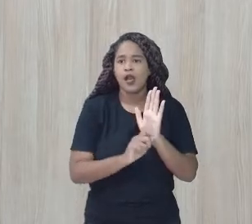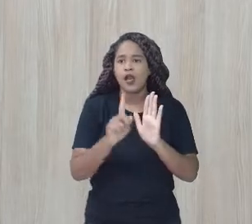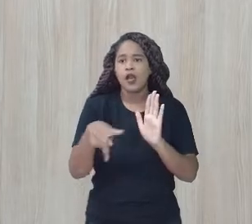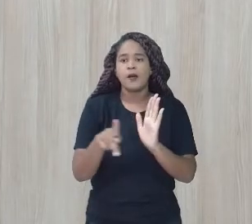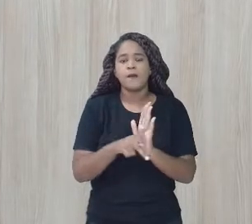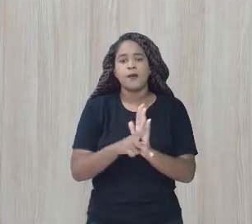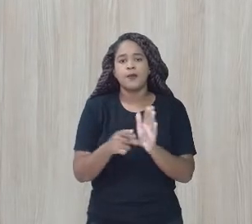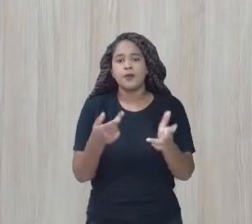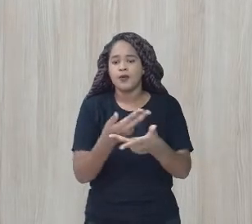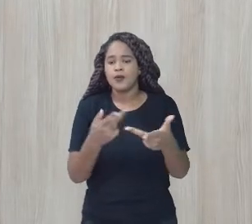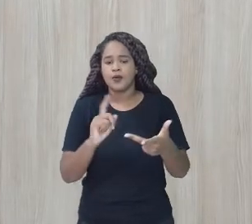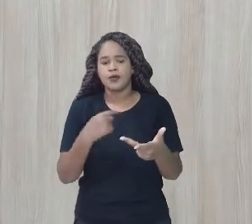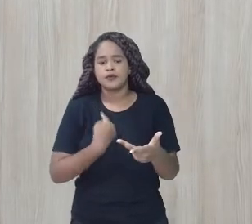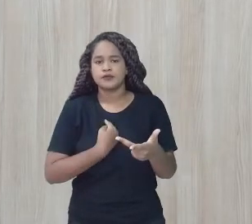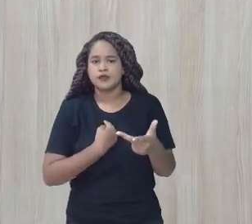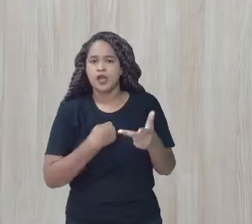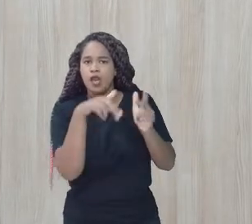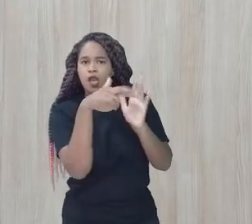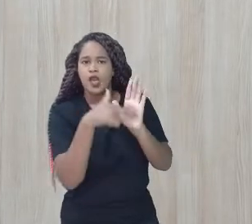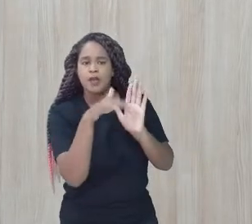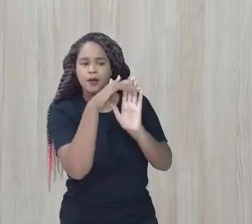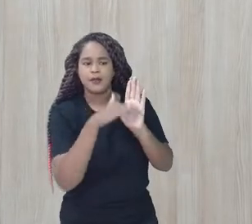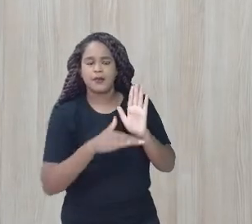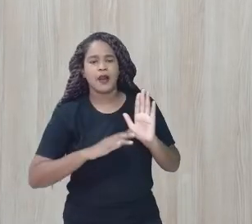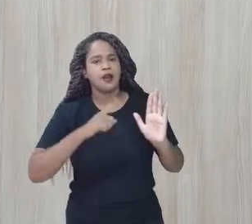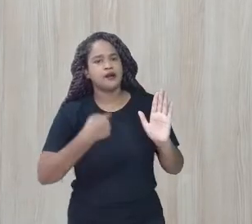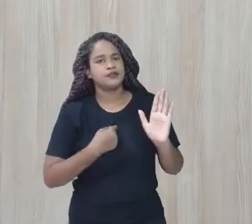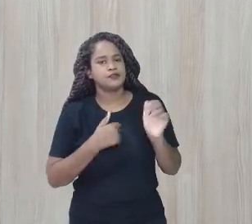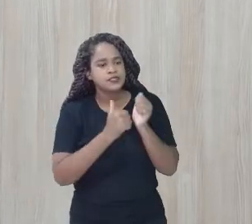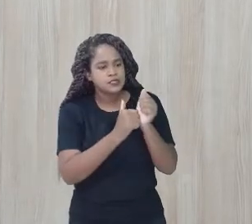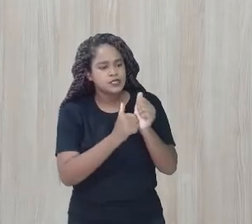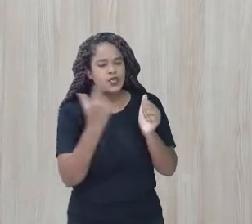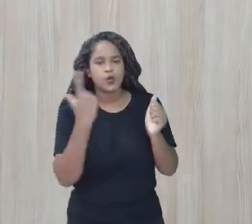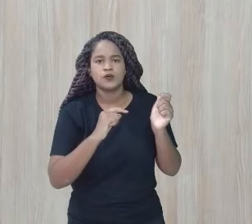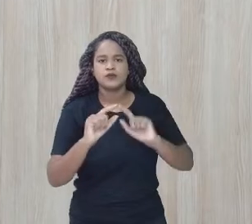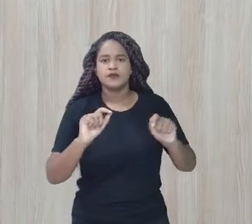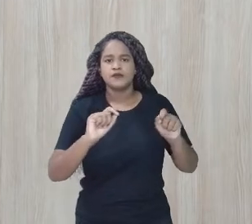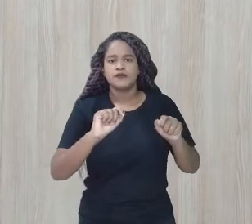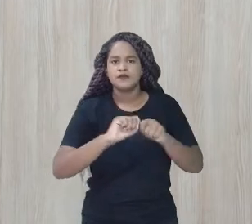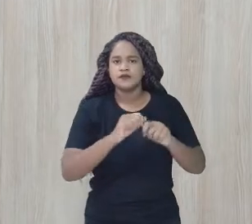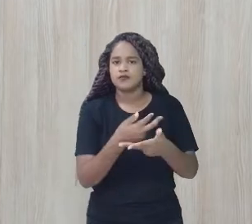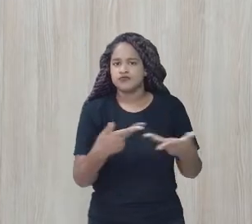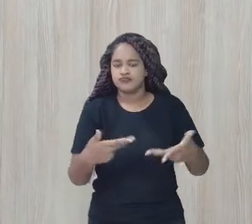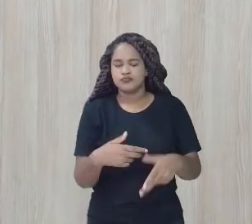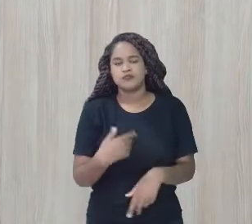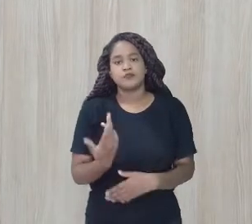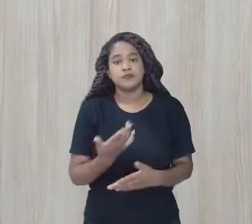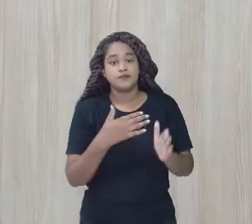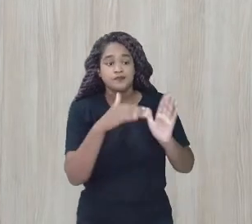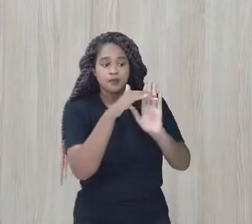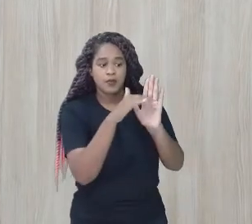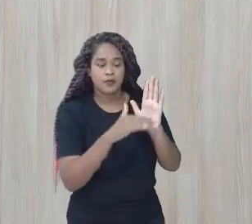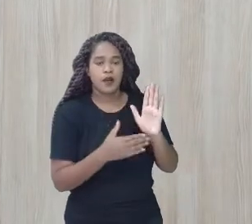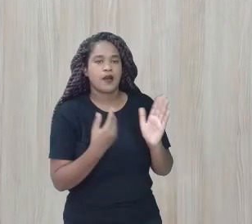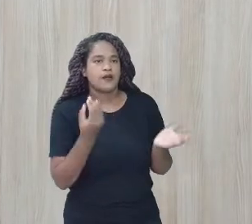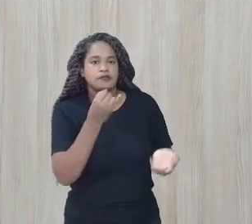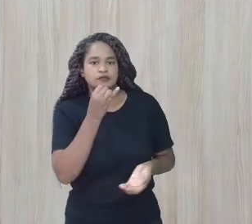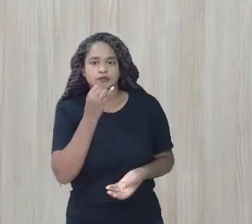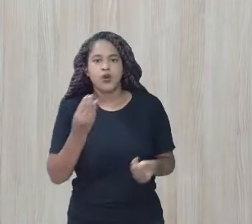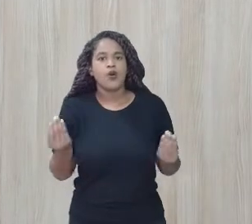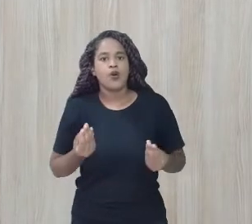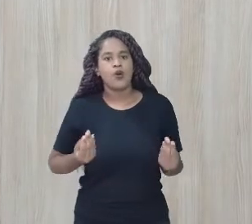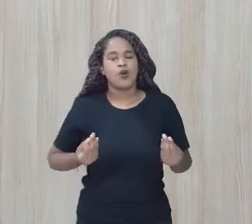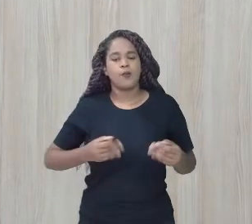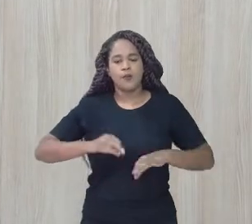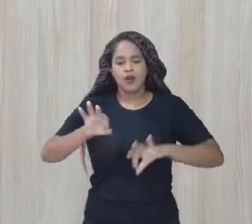gente executar uma tarefa, para a gente fazer alguma coisa. E a gente já faz literalmente a receita, né? A maneira de preparar um prato, por